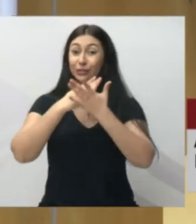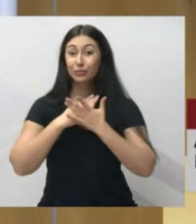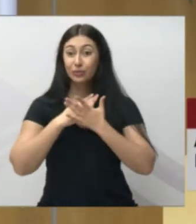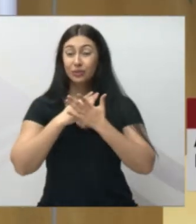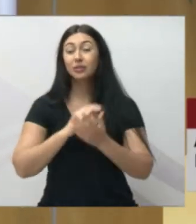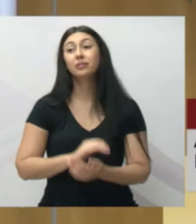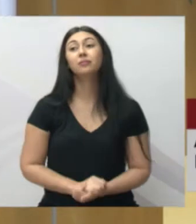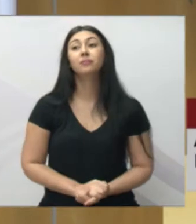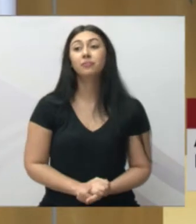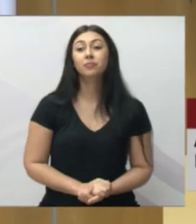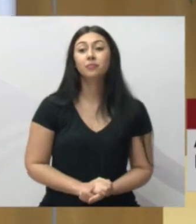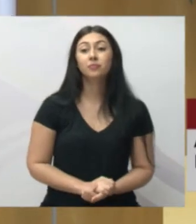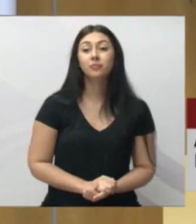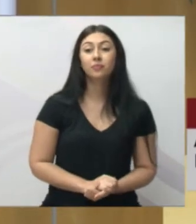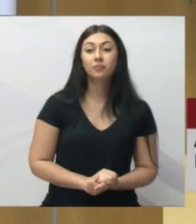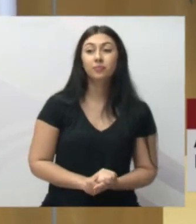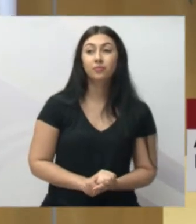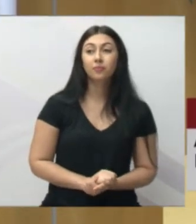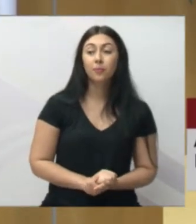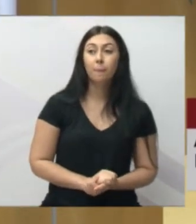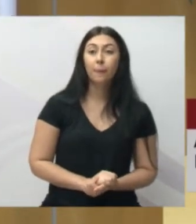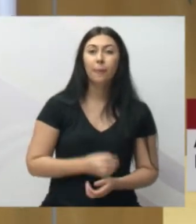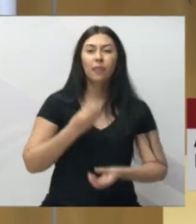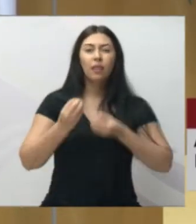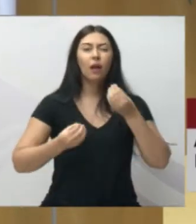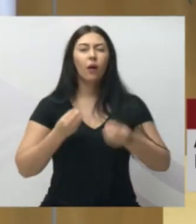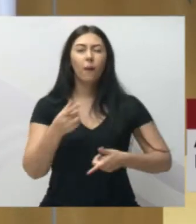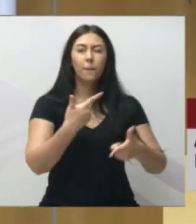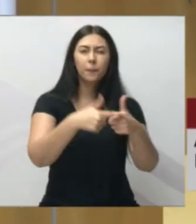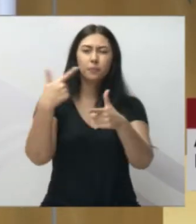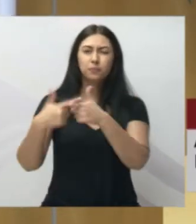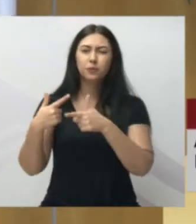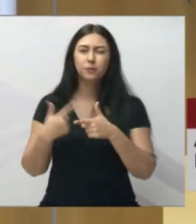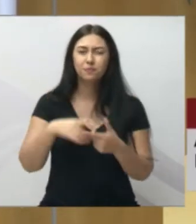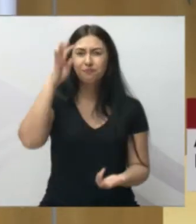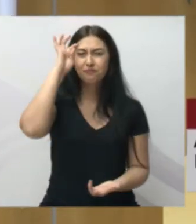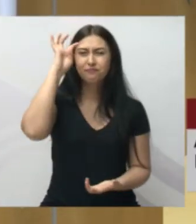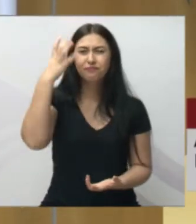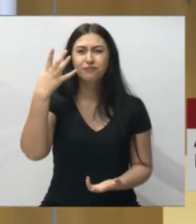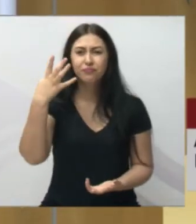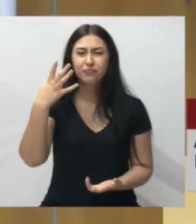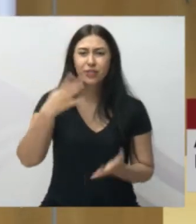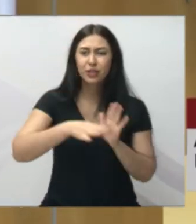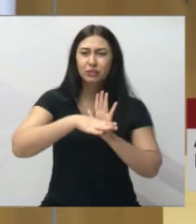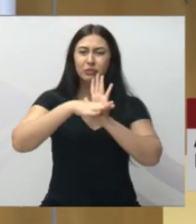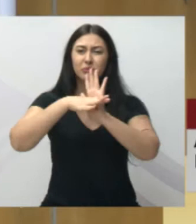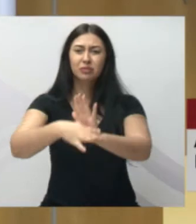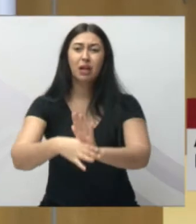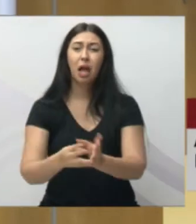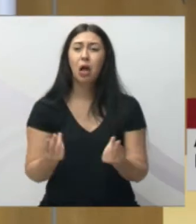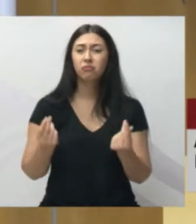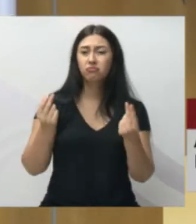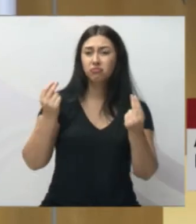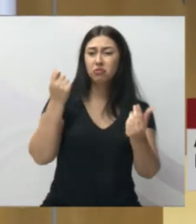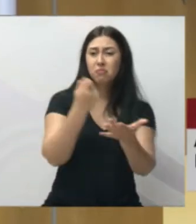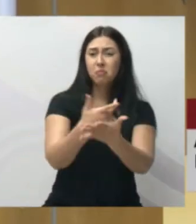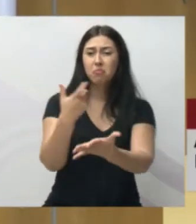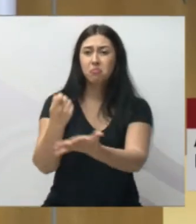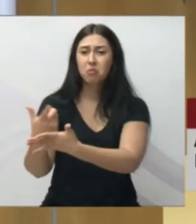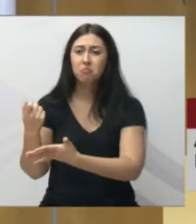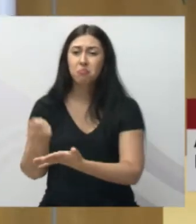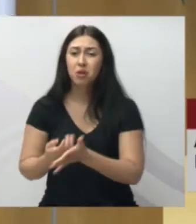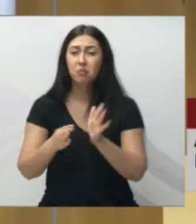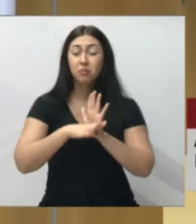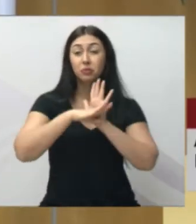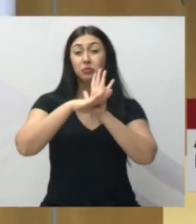que são as suas demandas, resolver os seus problemas, tentar trazer recursos, trazer verbas do governo federal através das